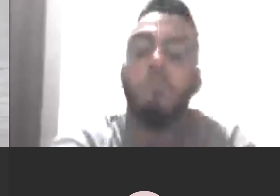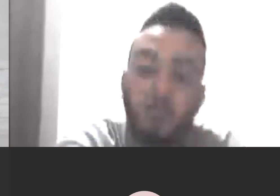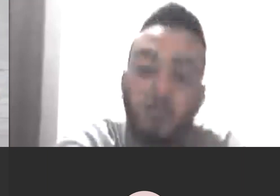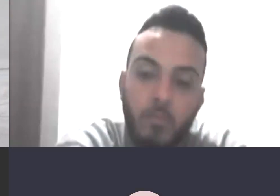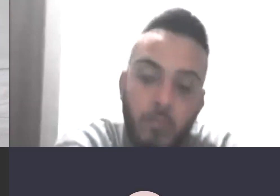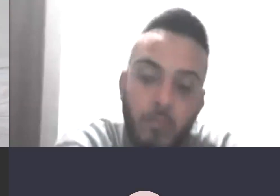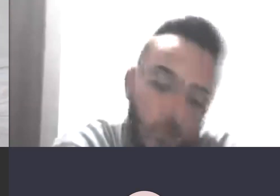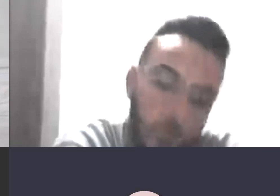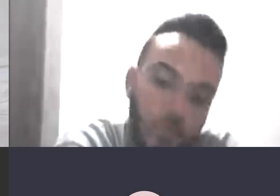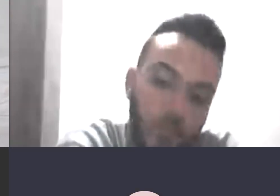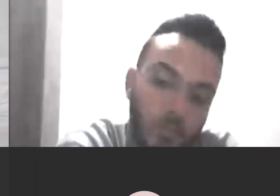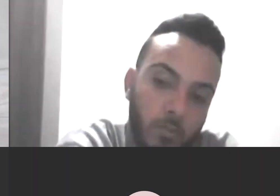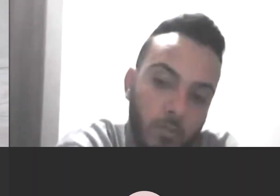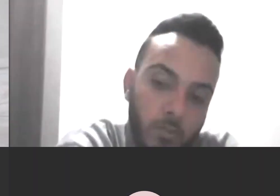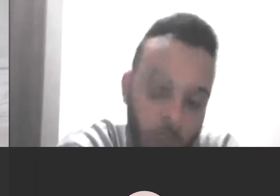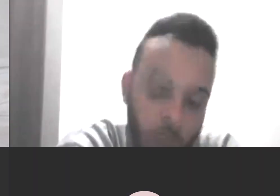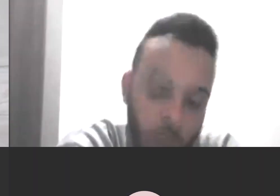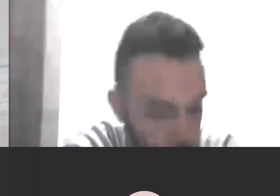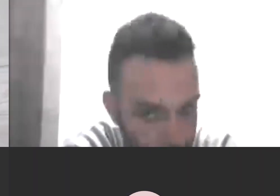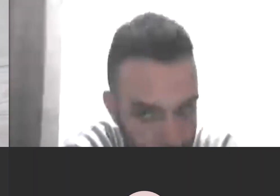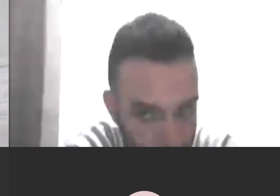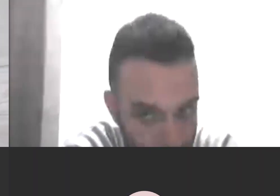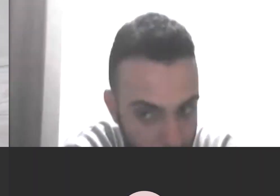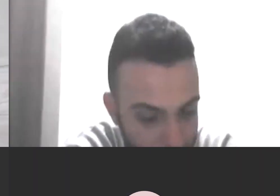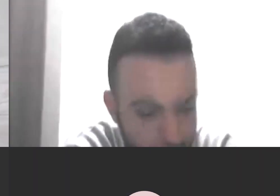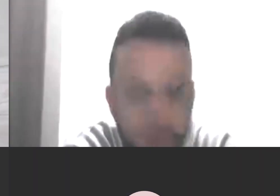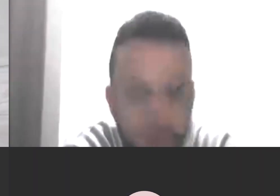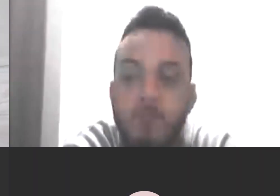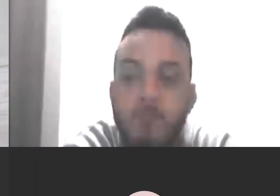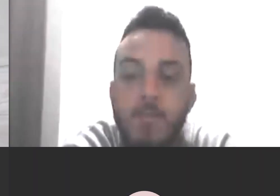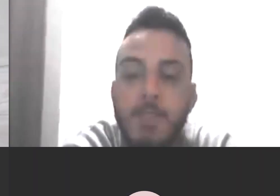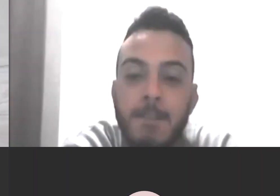tudo. Até o clima pode variar, né? Alguma coisa.